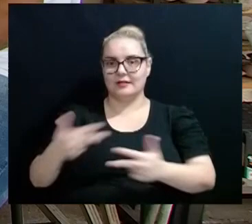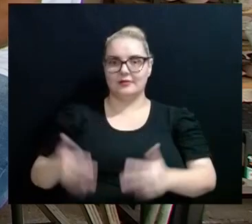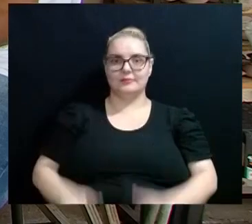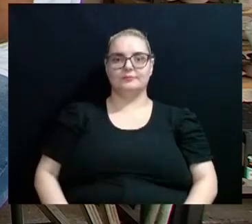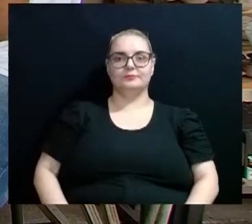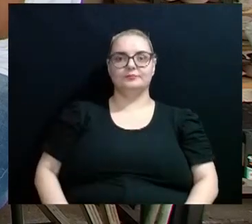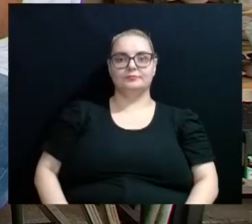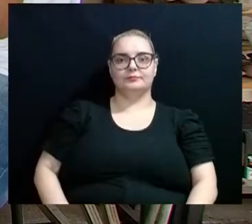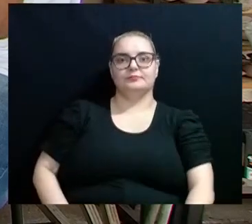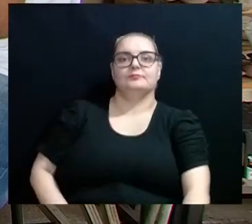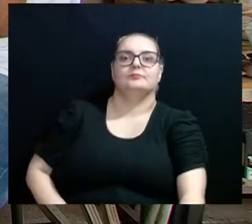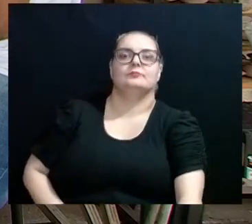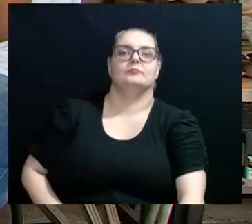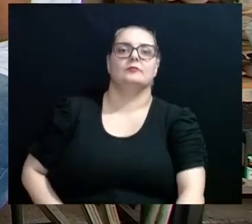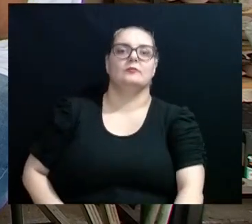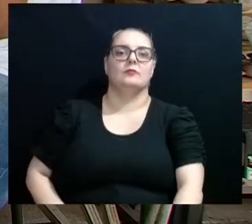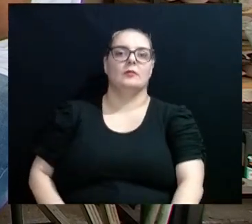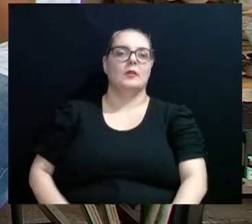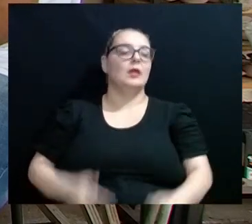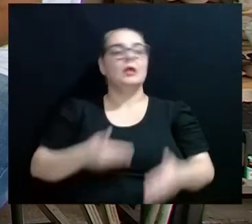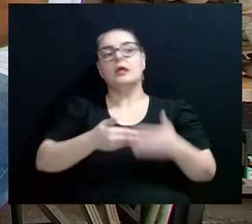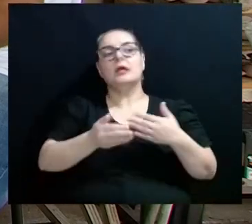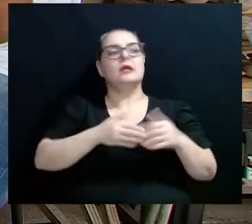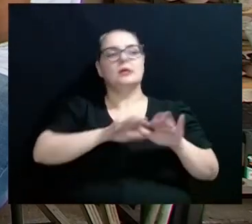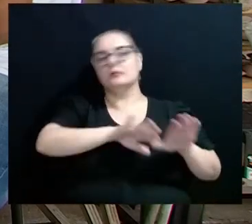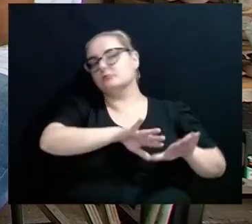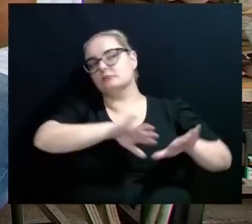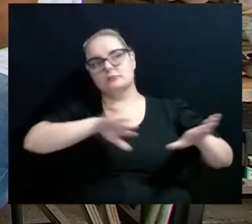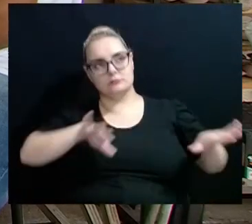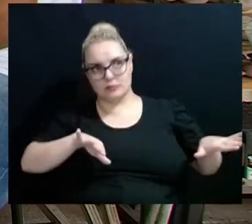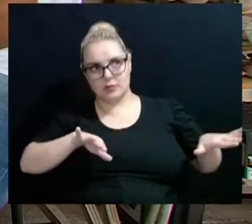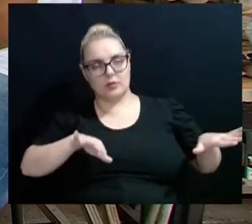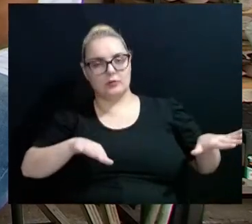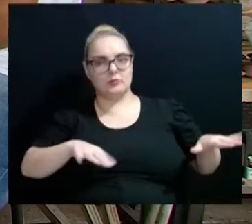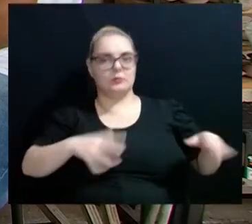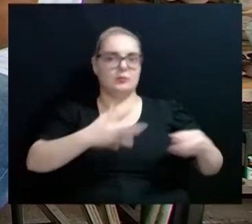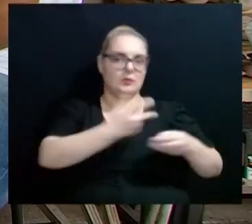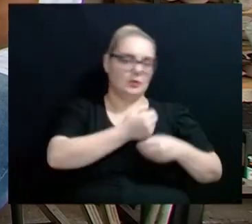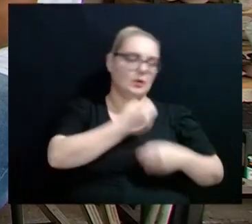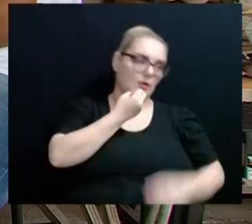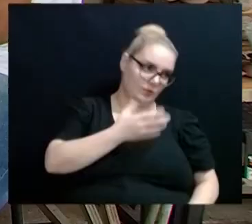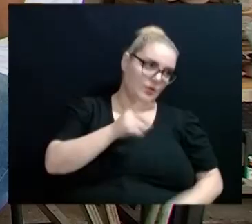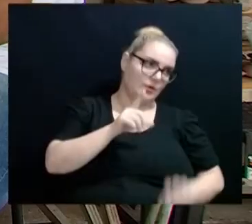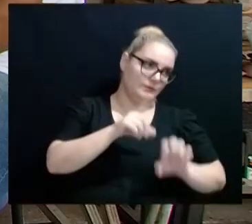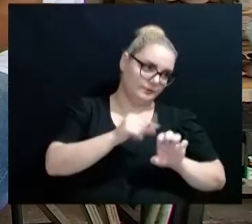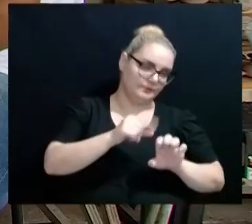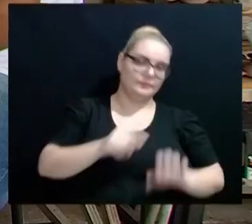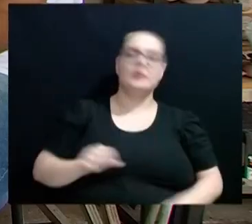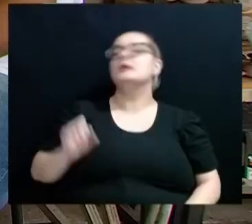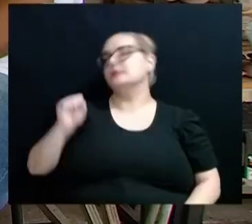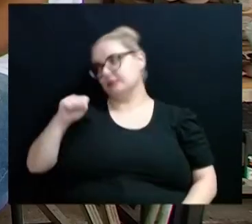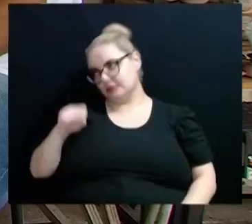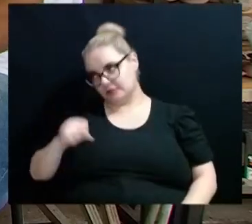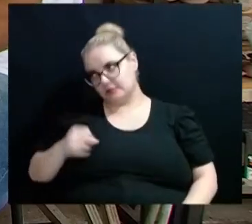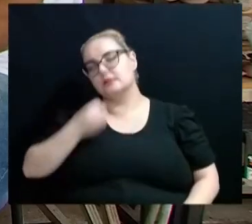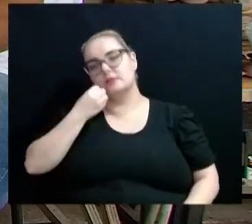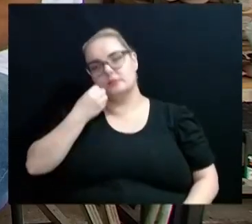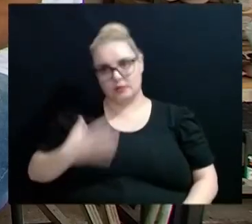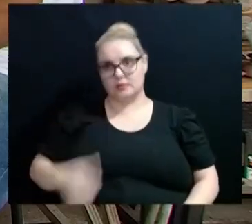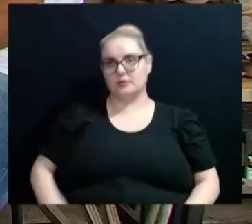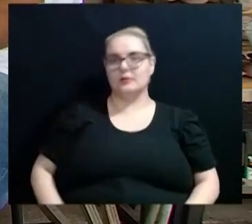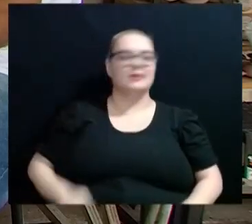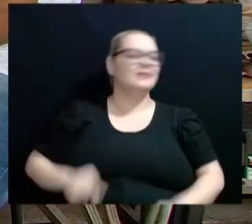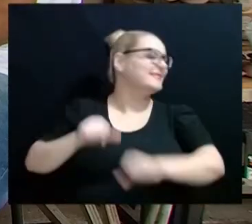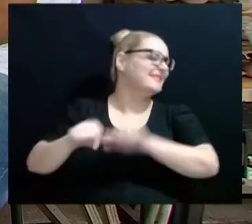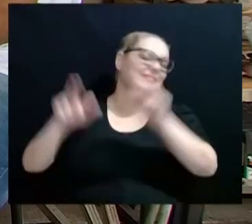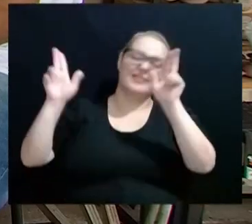mercado. Tem que criar coisas. E tem, independente do artista, vale a pena ser empreendedor?